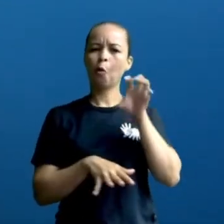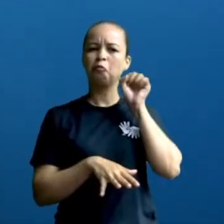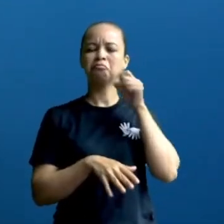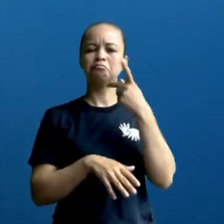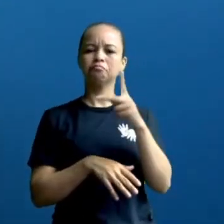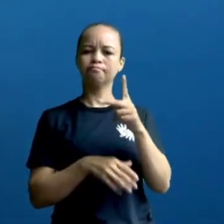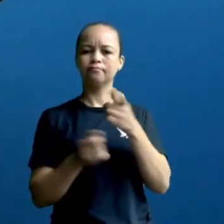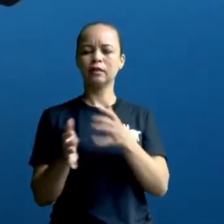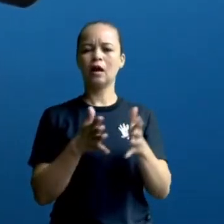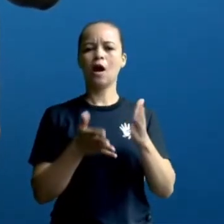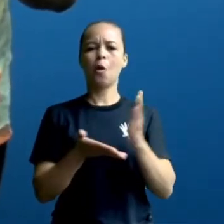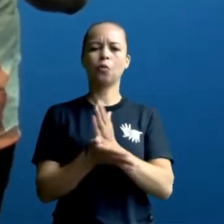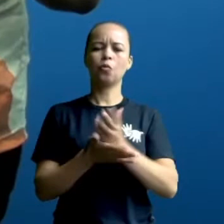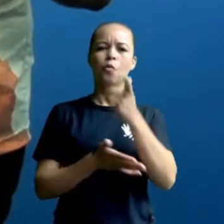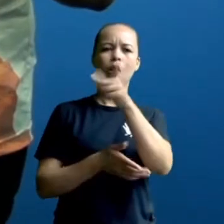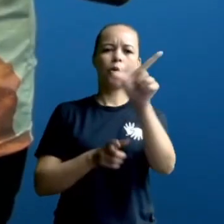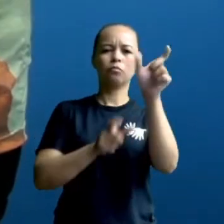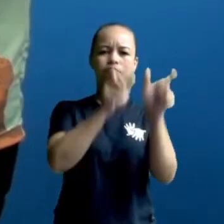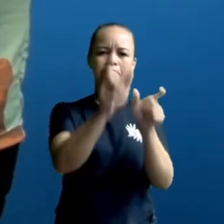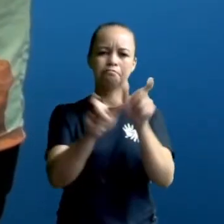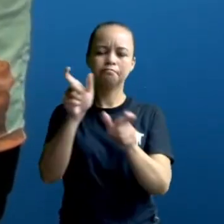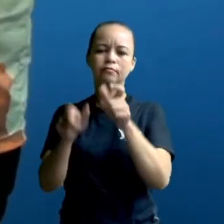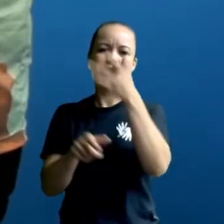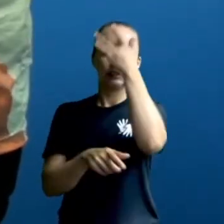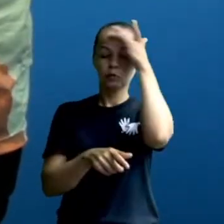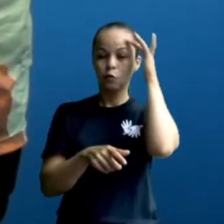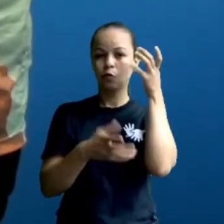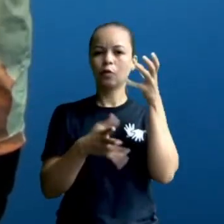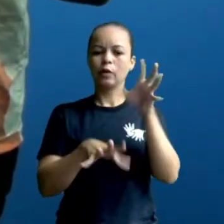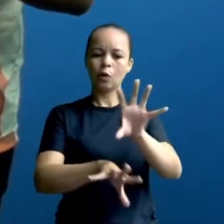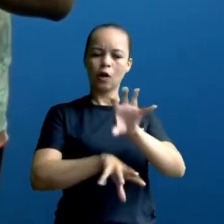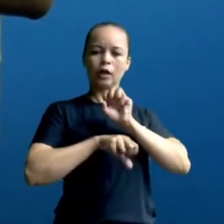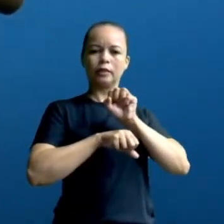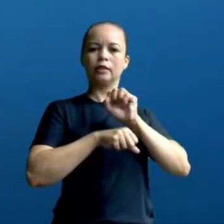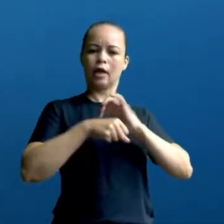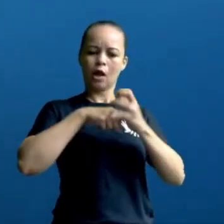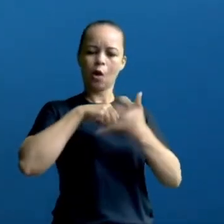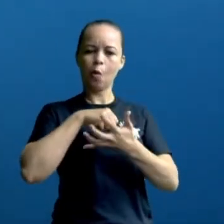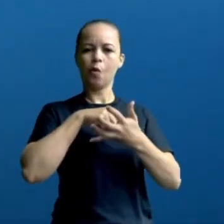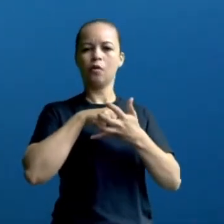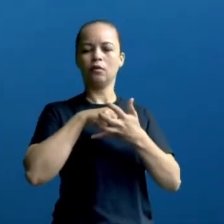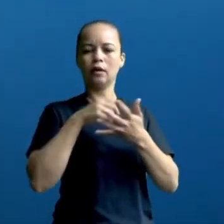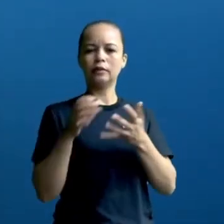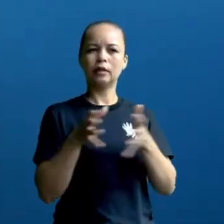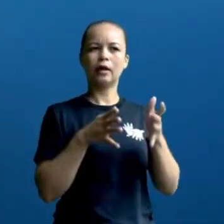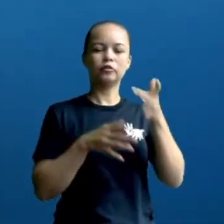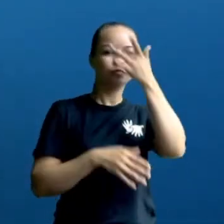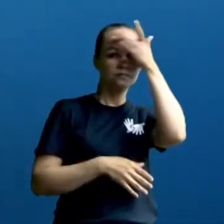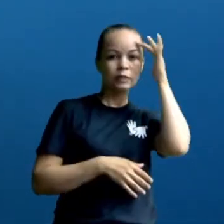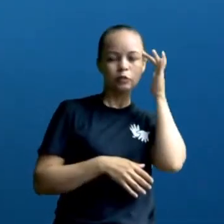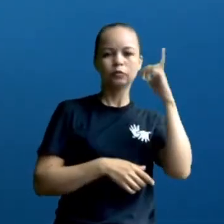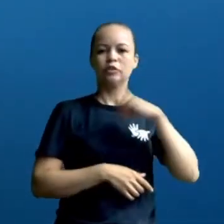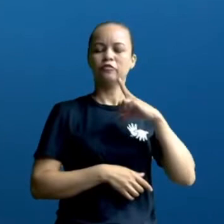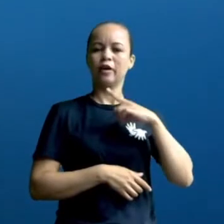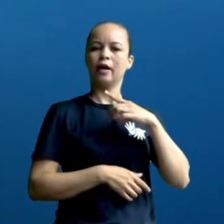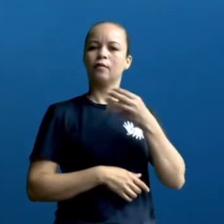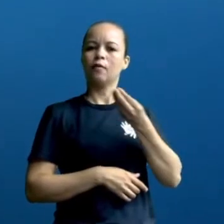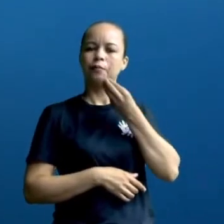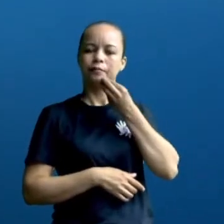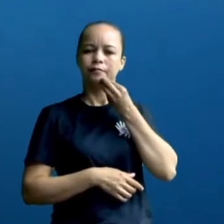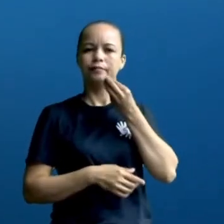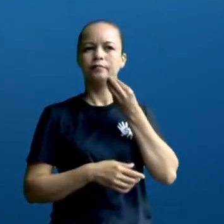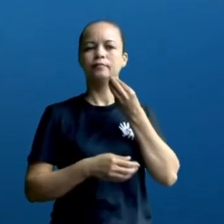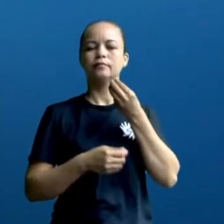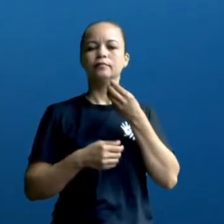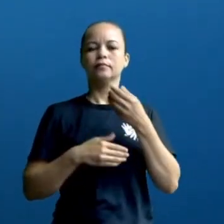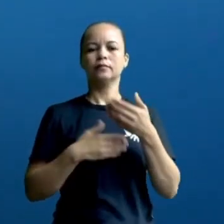alguma outra pessoa deve ter falado para você que quando pegou pela primeira vez Covid, ou quando aquelas pessoas que tiveram a oportunidade